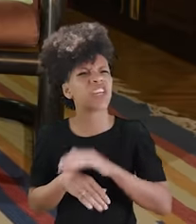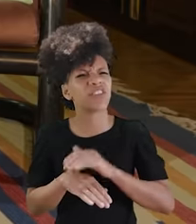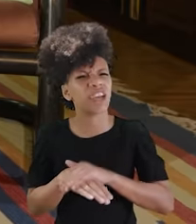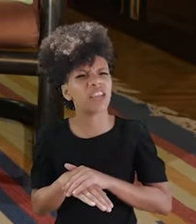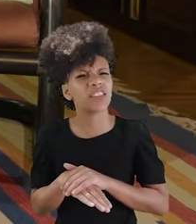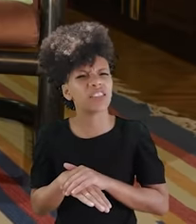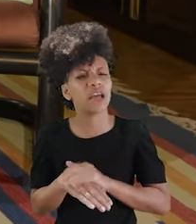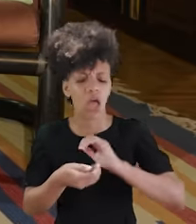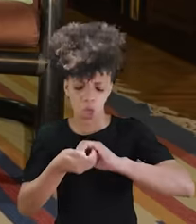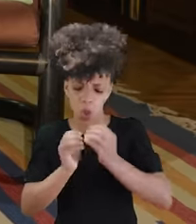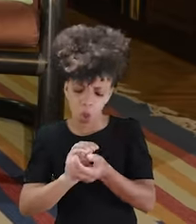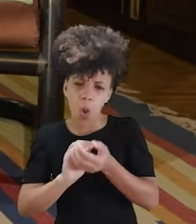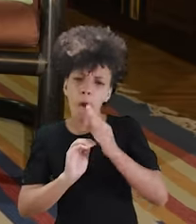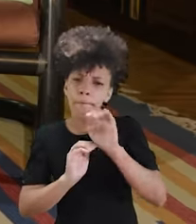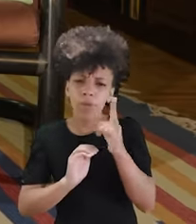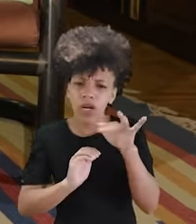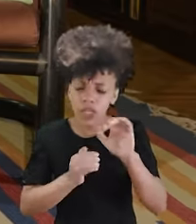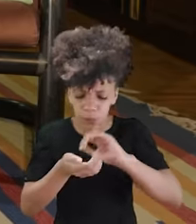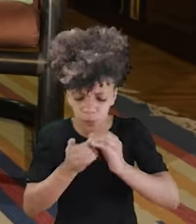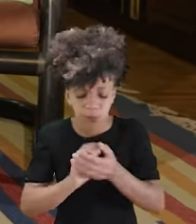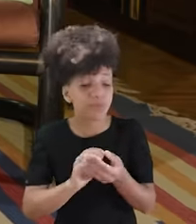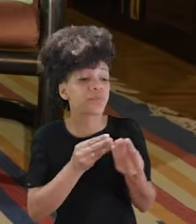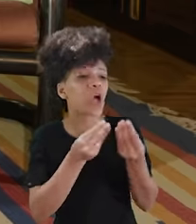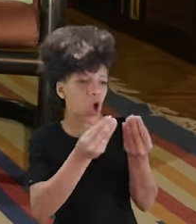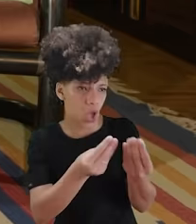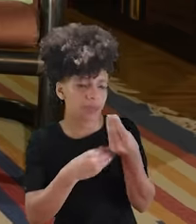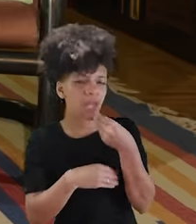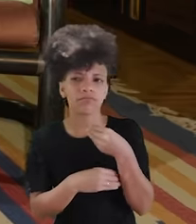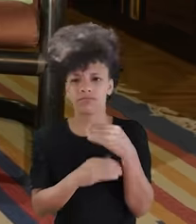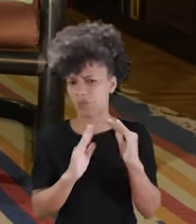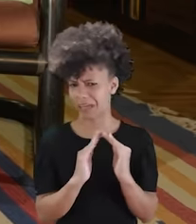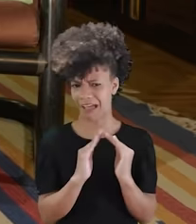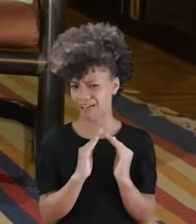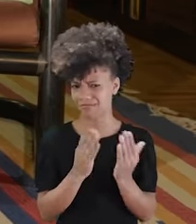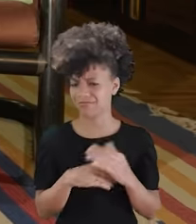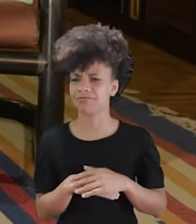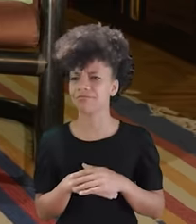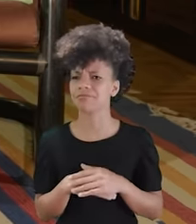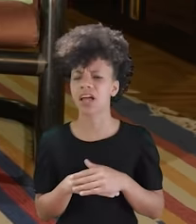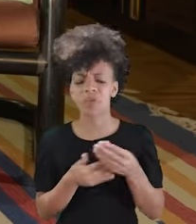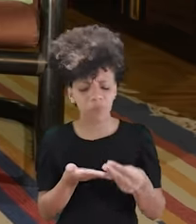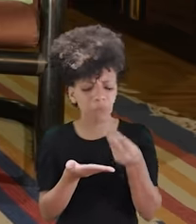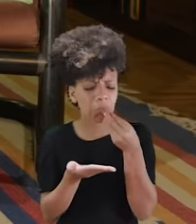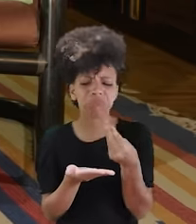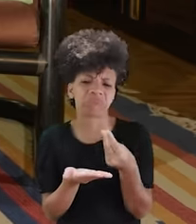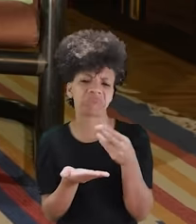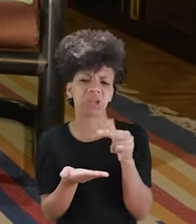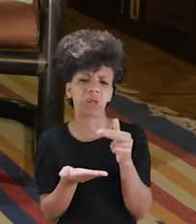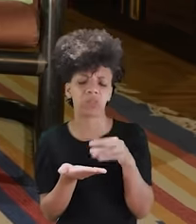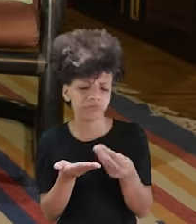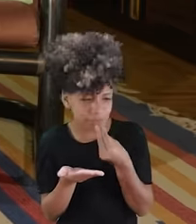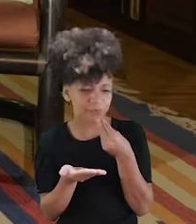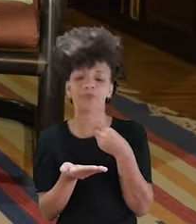aí eu tava em casa né levou com suplementar mano que tinha como ele se boi nem comi esse bolinho duas da tarde assim tal como me